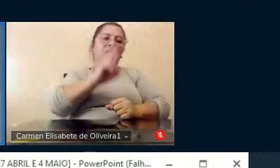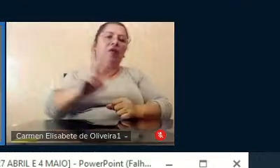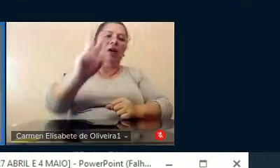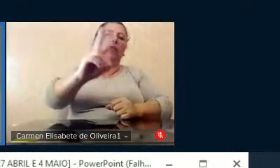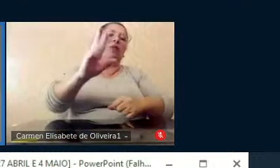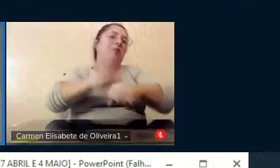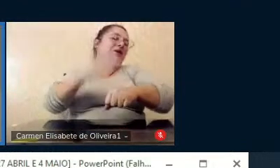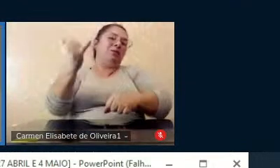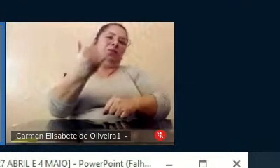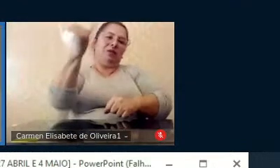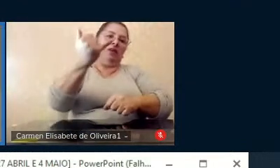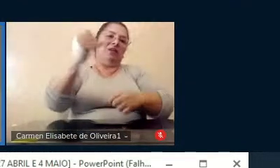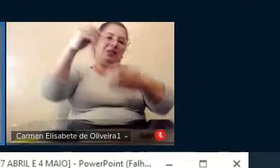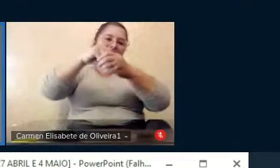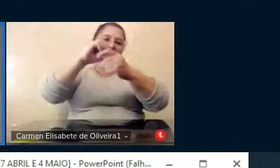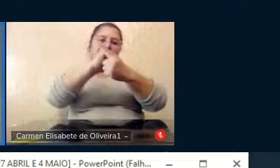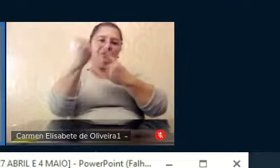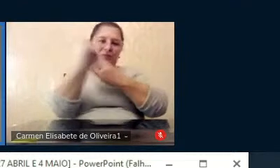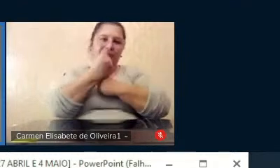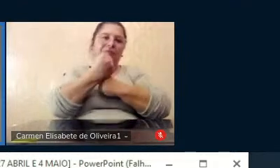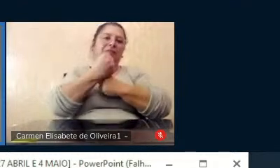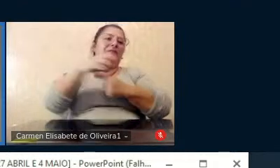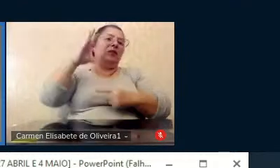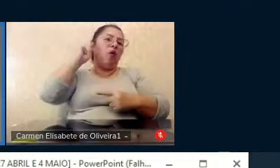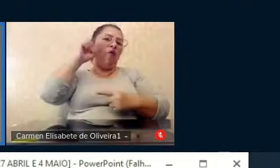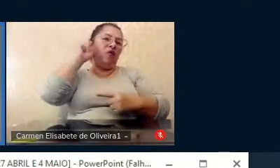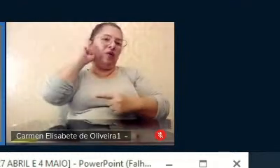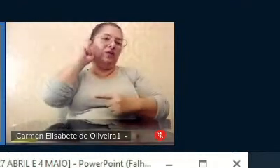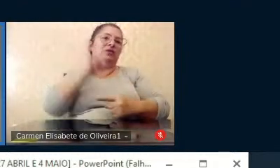dentro da sociedade ouvinte, passou a ter um